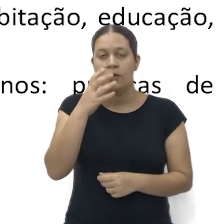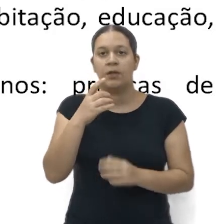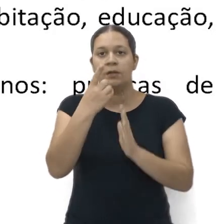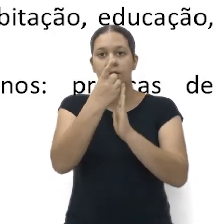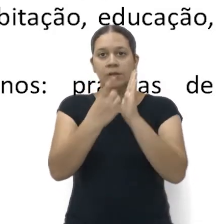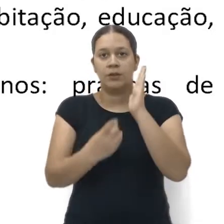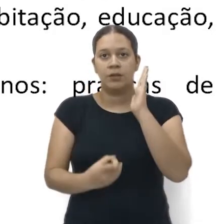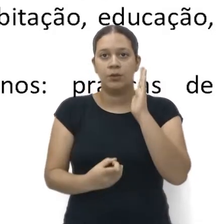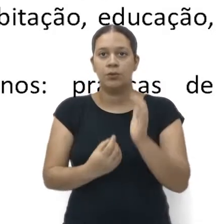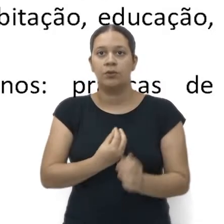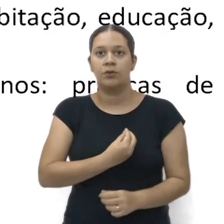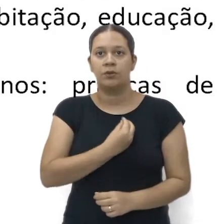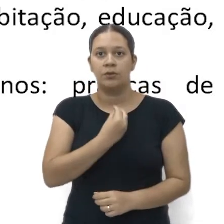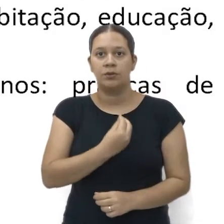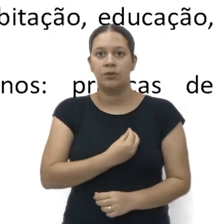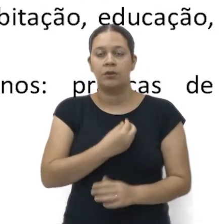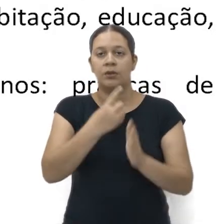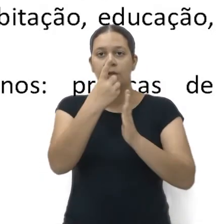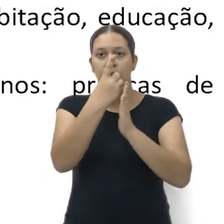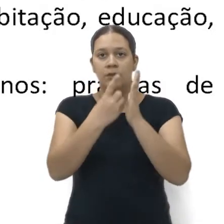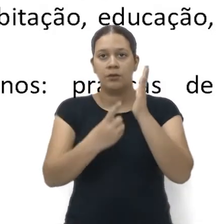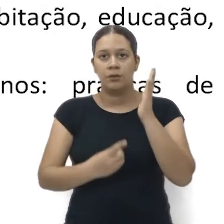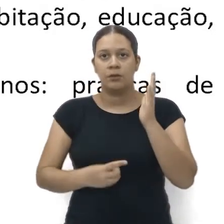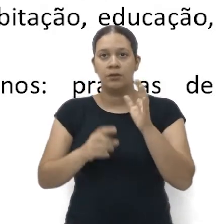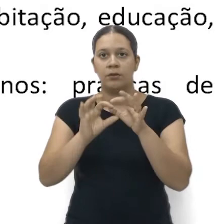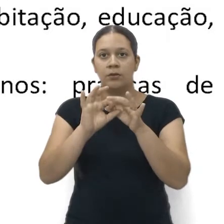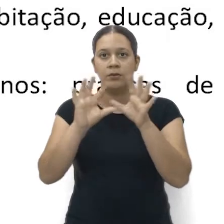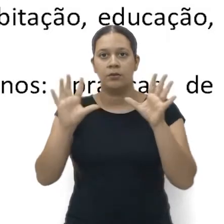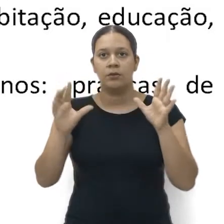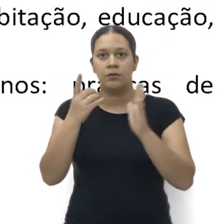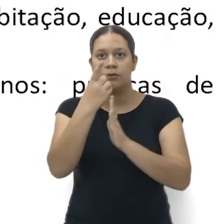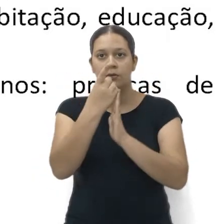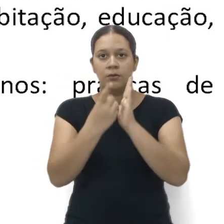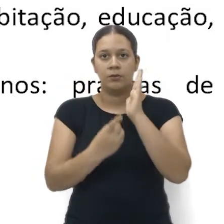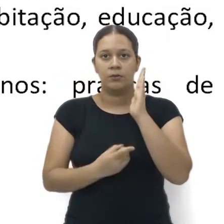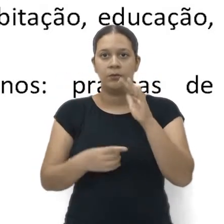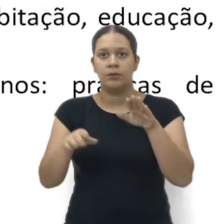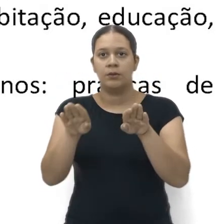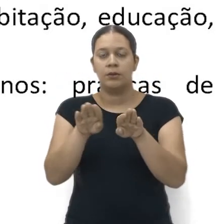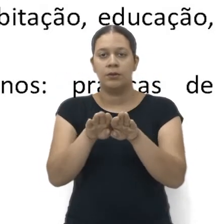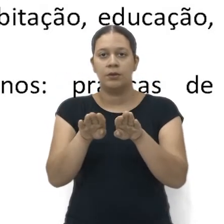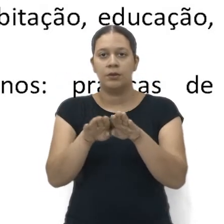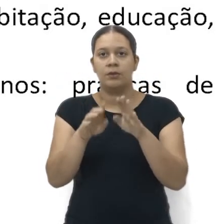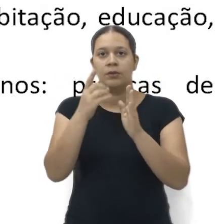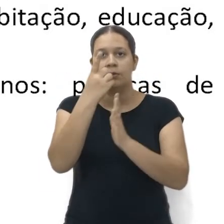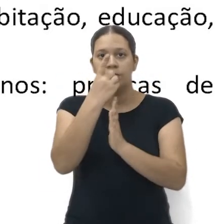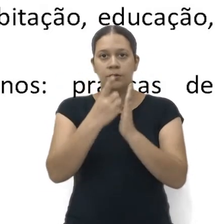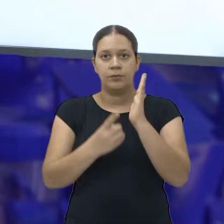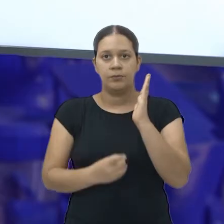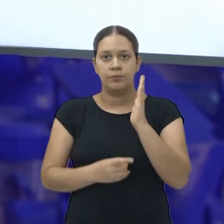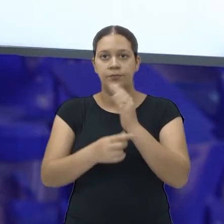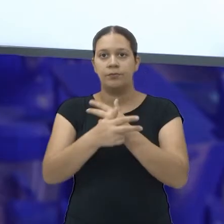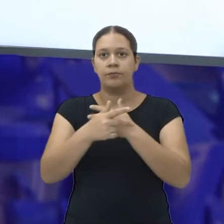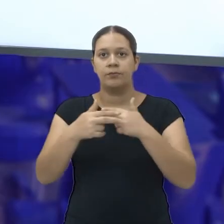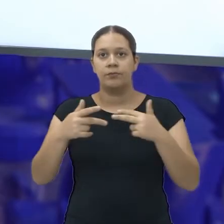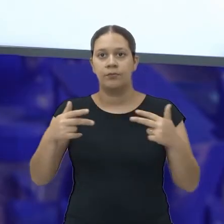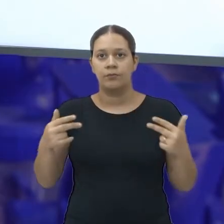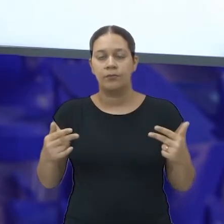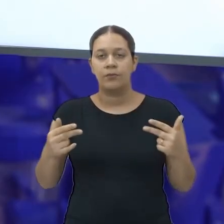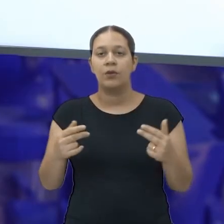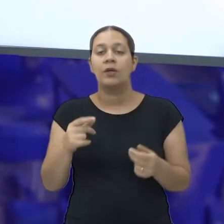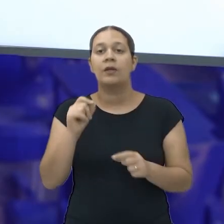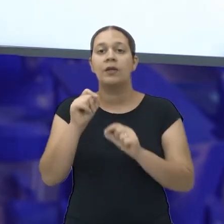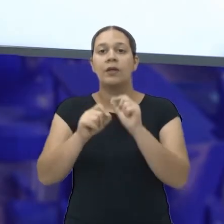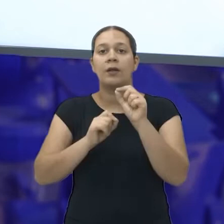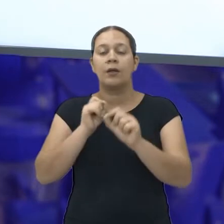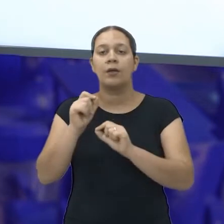à vida, o direito à liberdade, o direito à igualdade e o direito à propriedade. Quem pensou